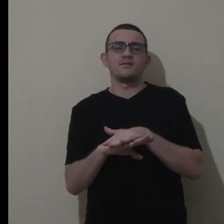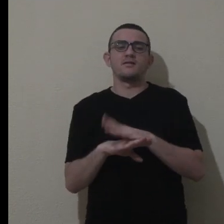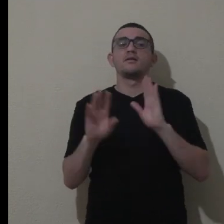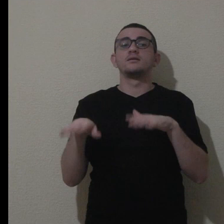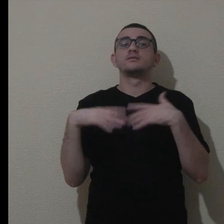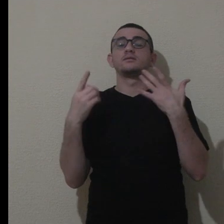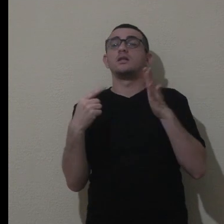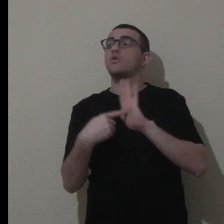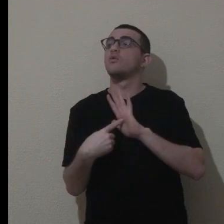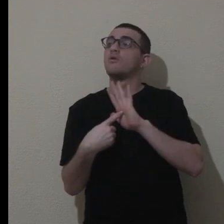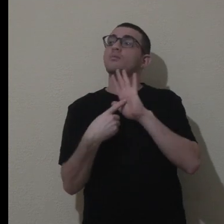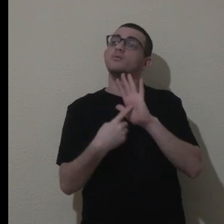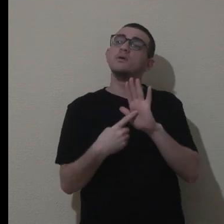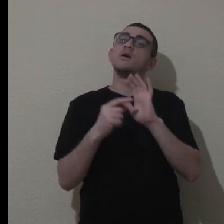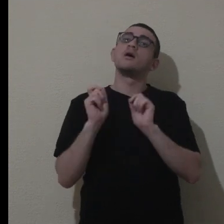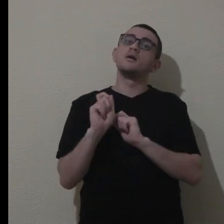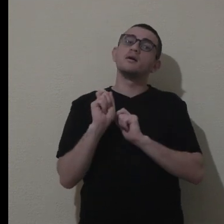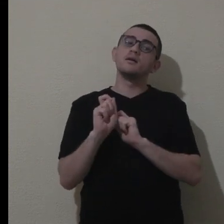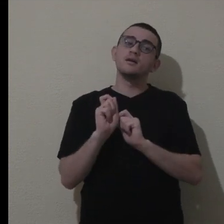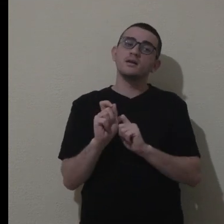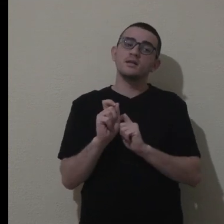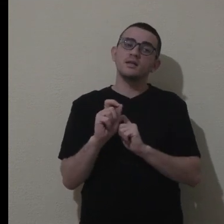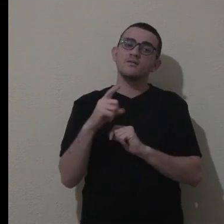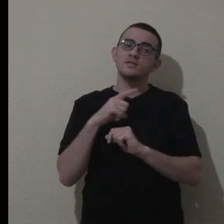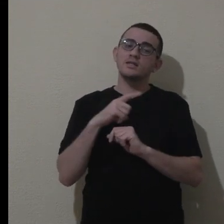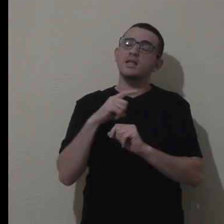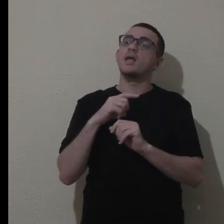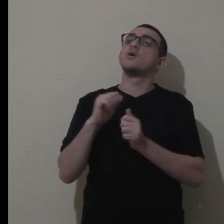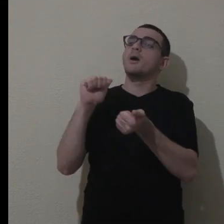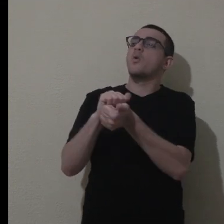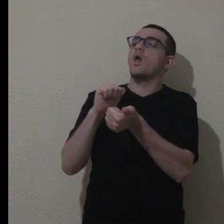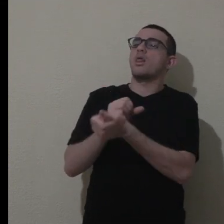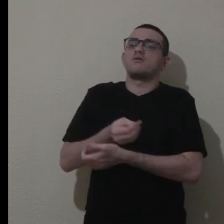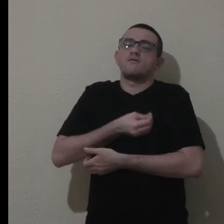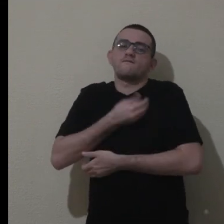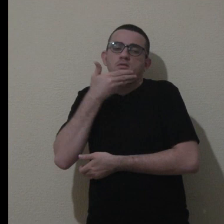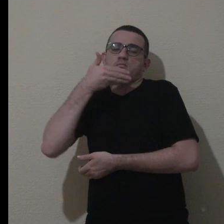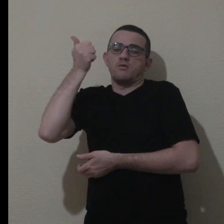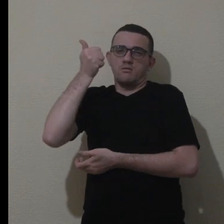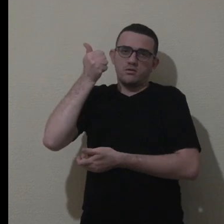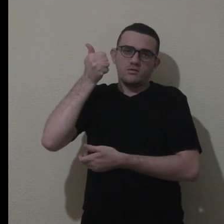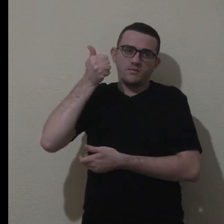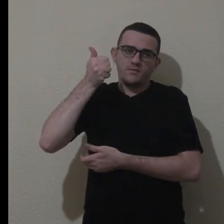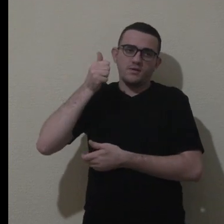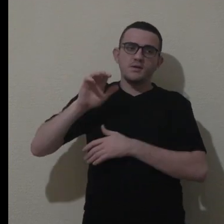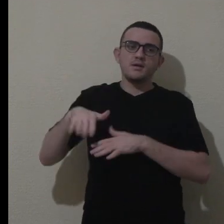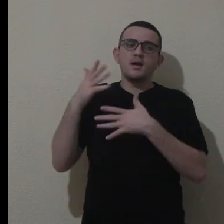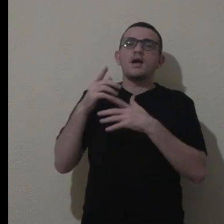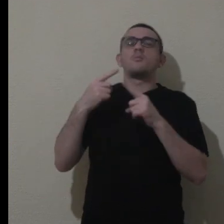Né? Então, isso vai conferir, né, com que você tenha mais qualidade de vida. Né? Digamos